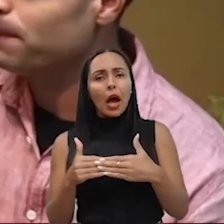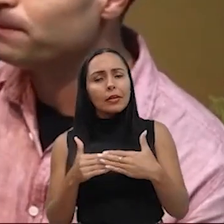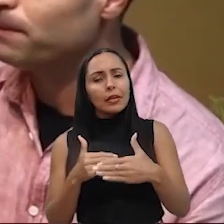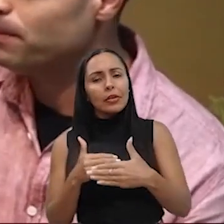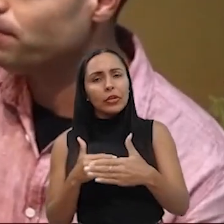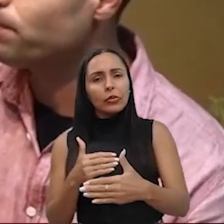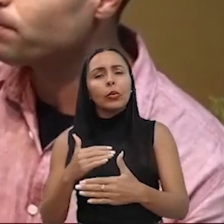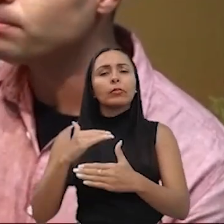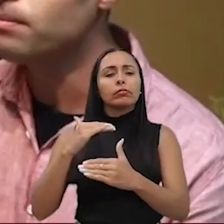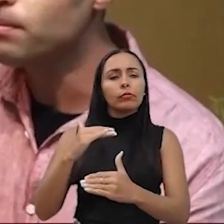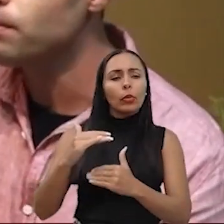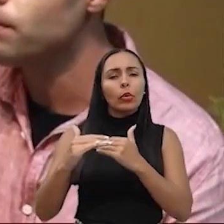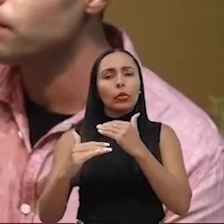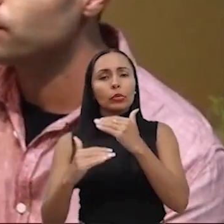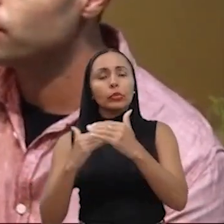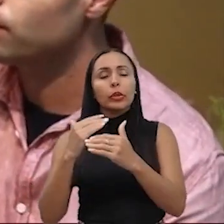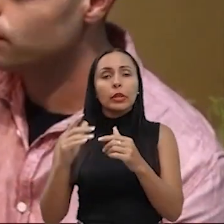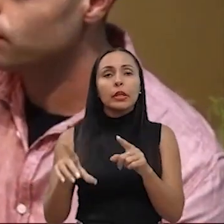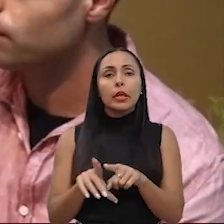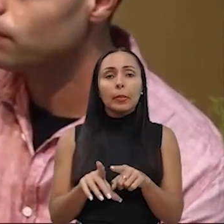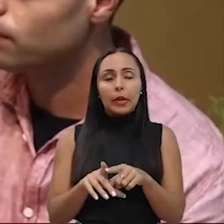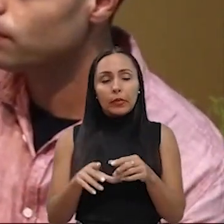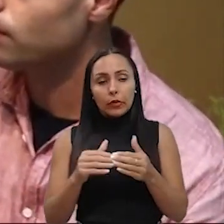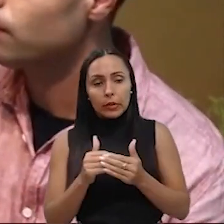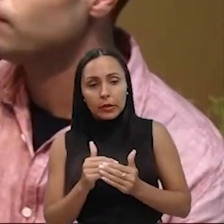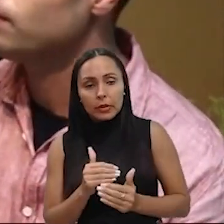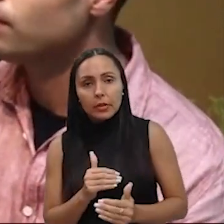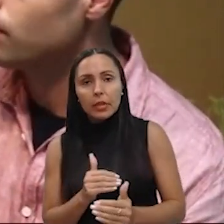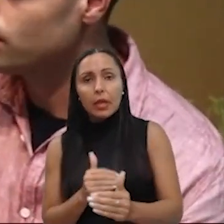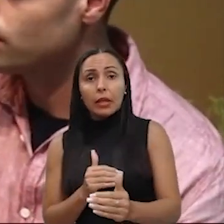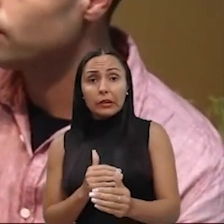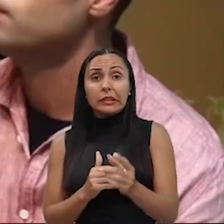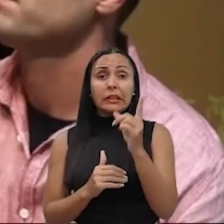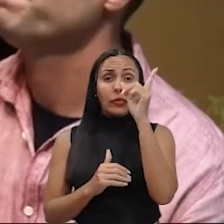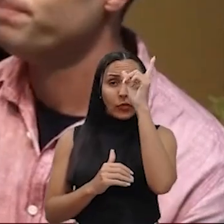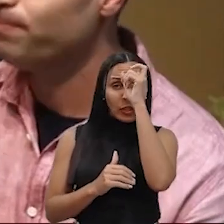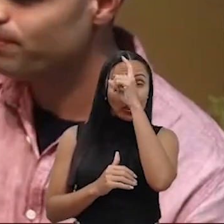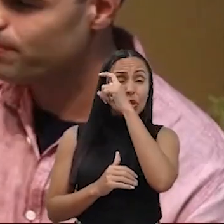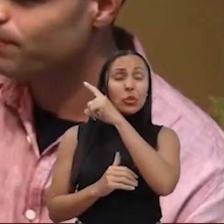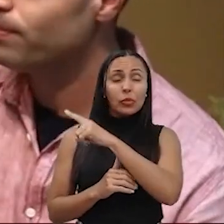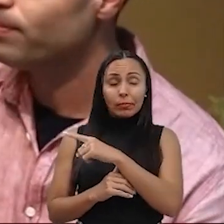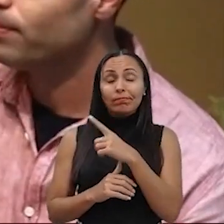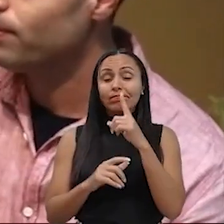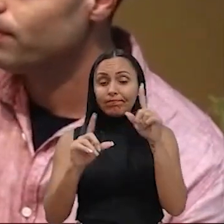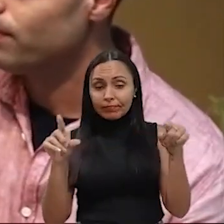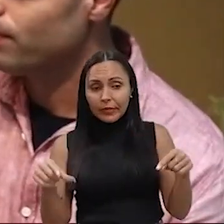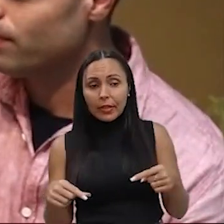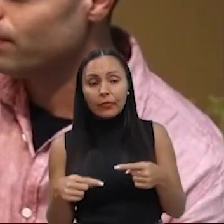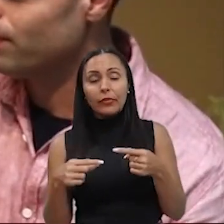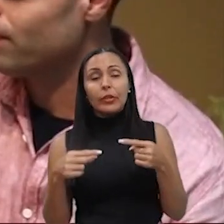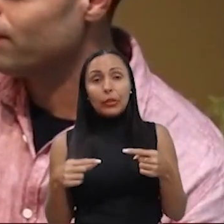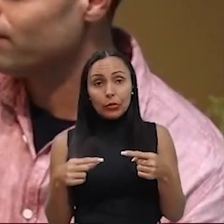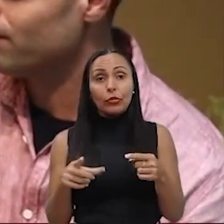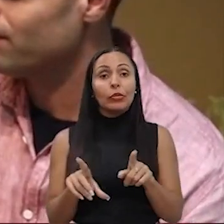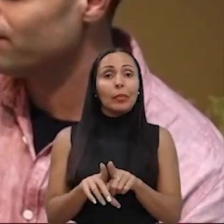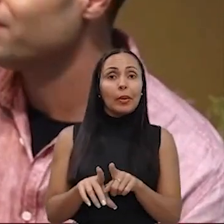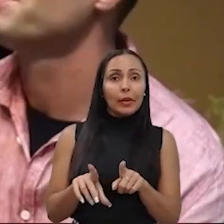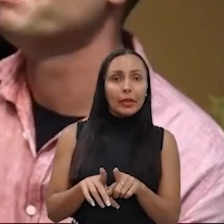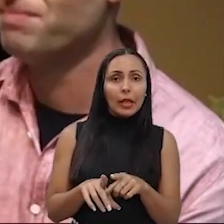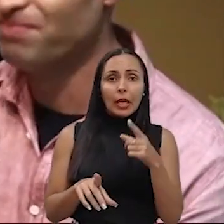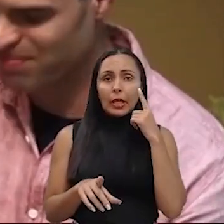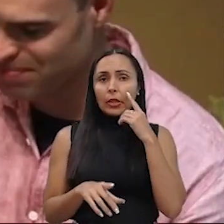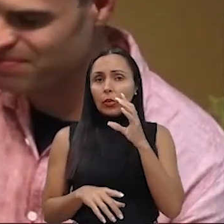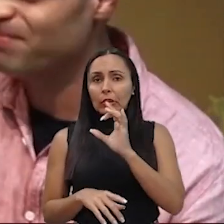construída, né, mas que também foi iniciada, né, com muitas dificuldades, com muitos desafios, e que também não é só